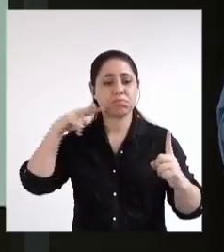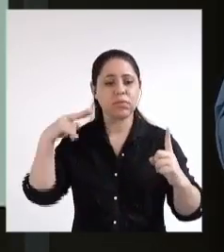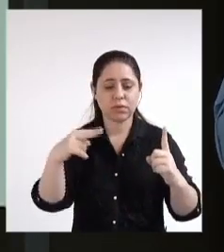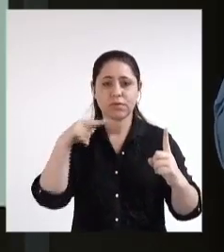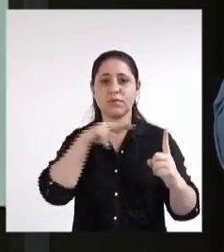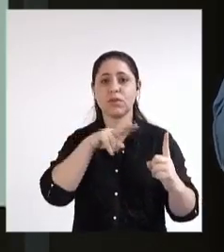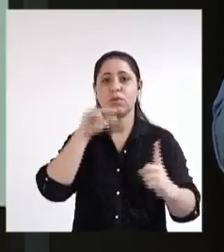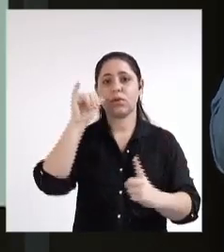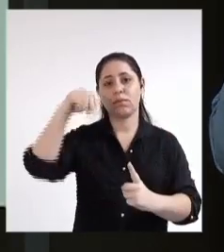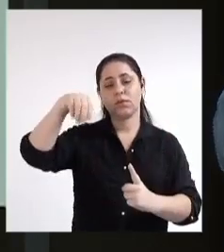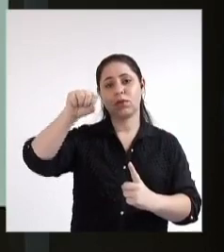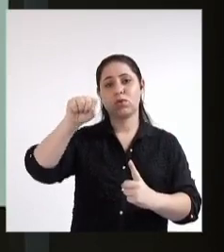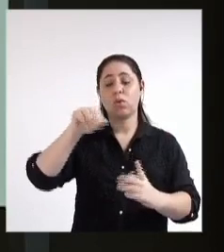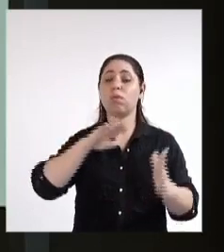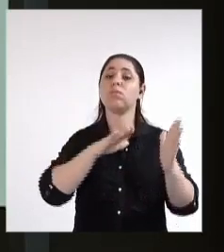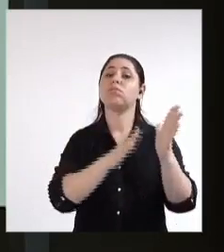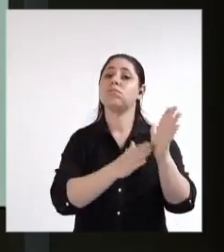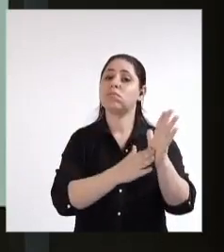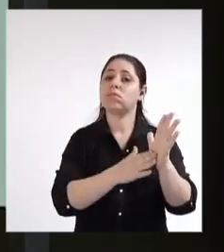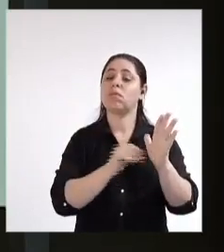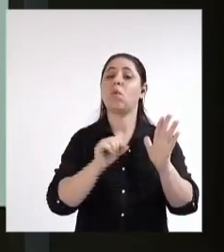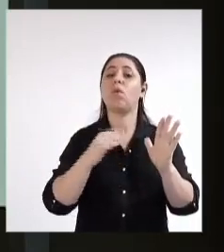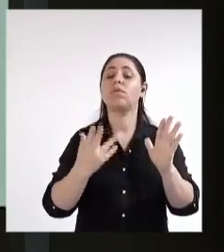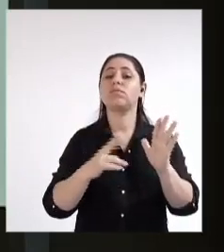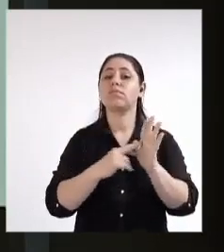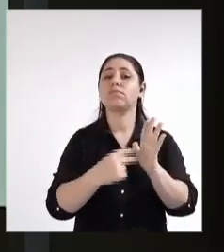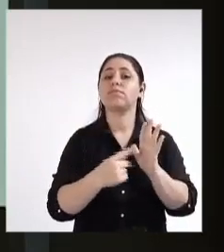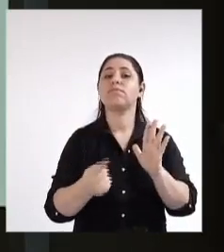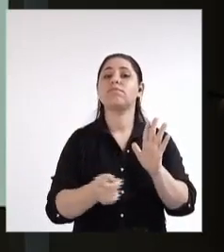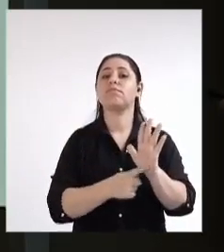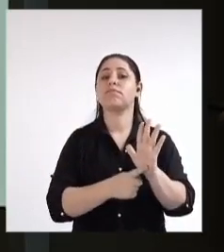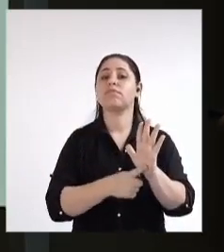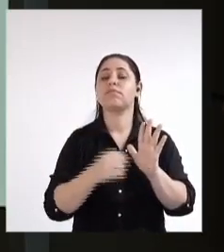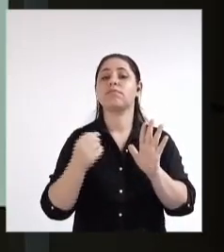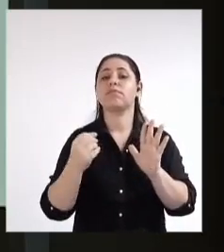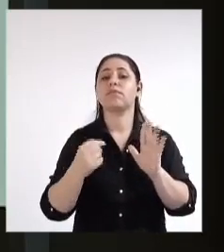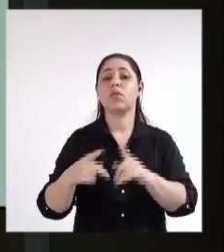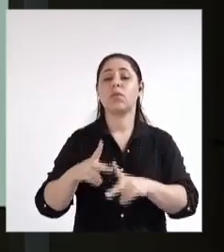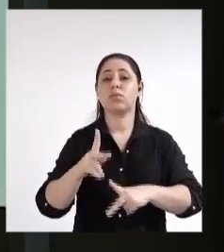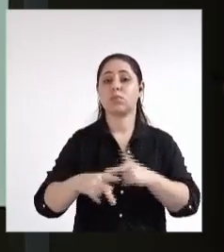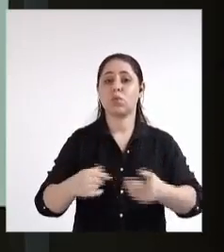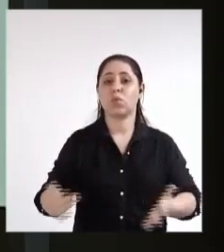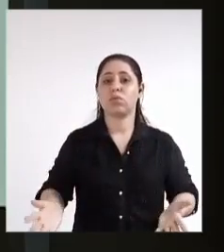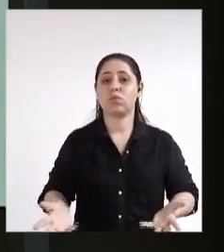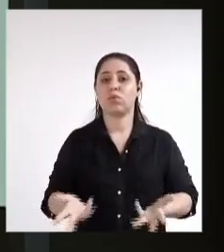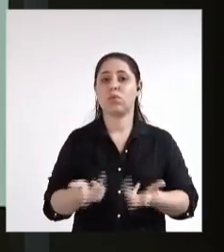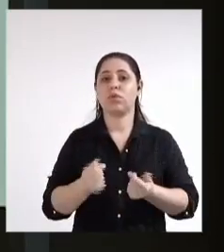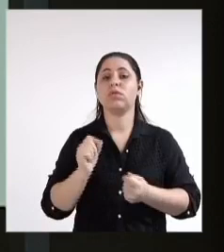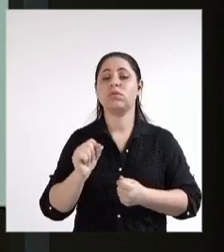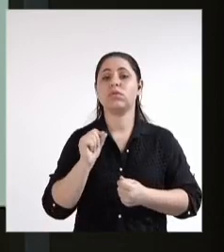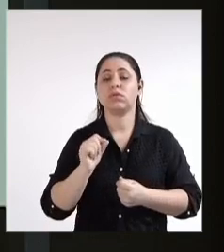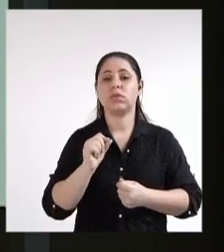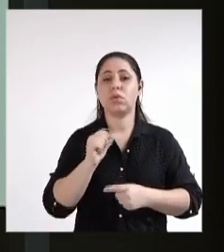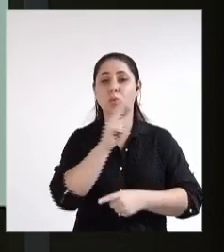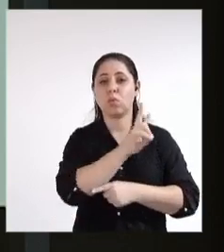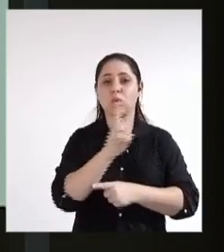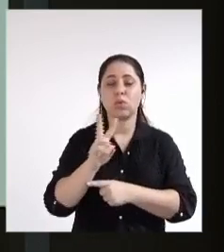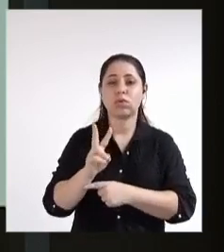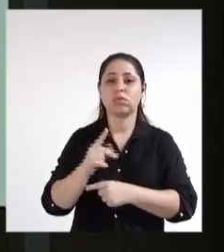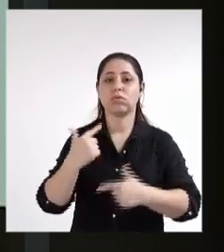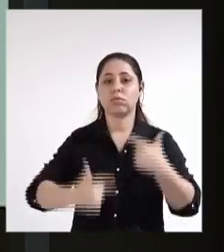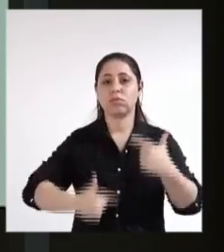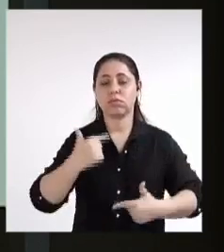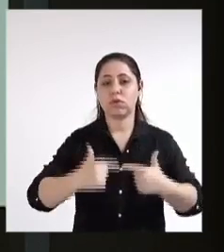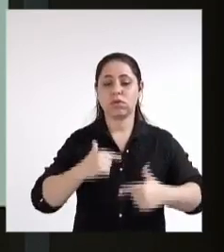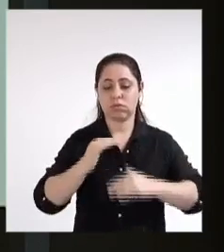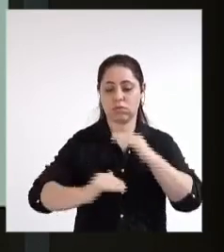ea missão dele também é que basicamente é promover a gestão ambiental propondo e executando políticas e ações que